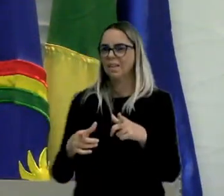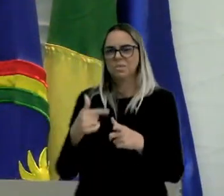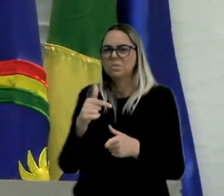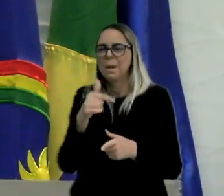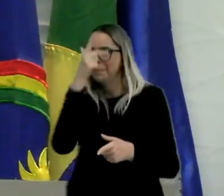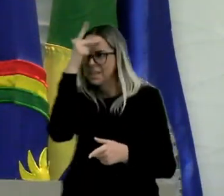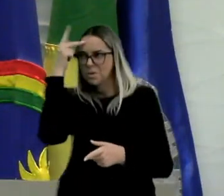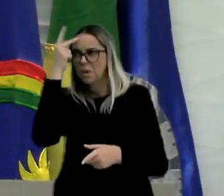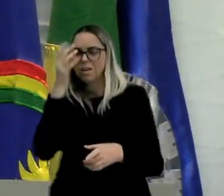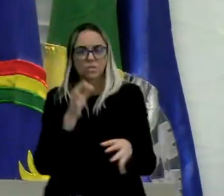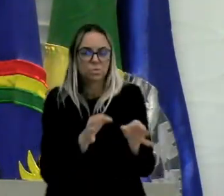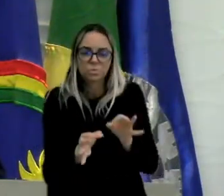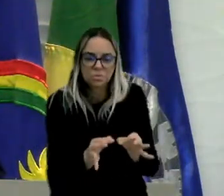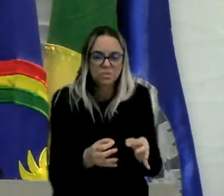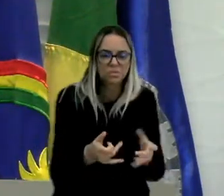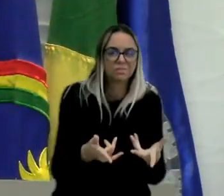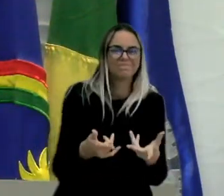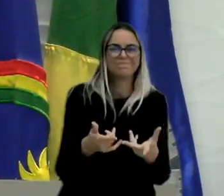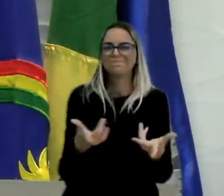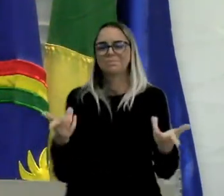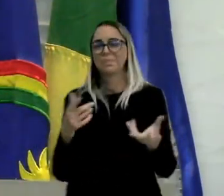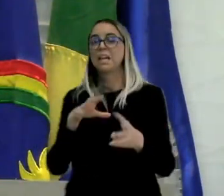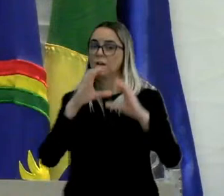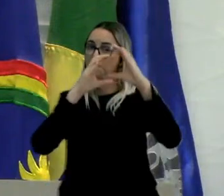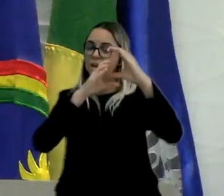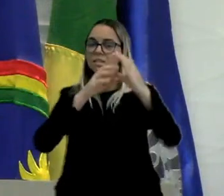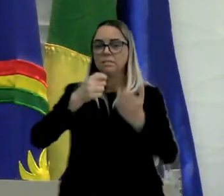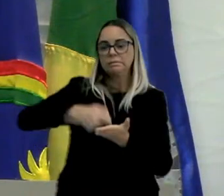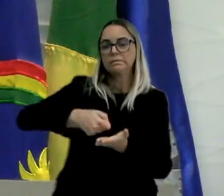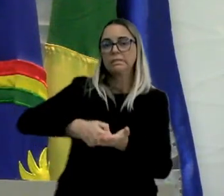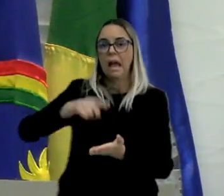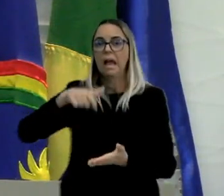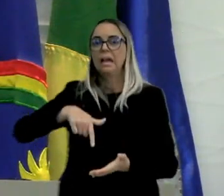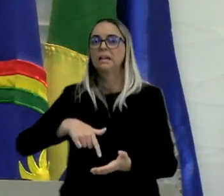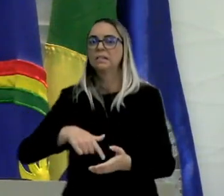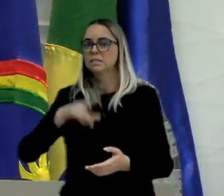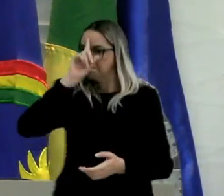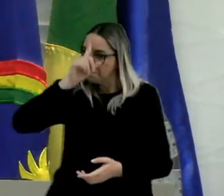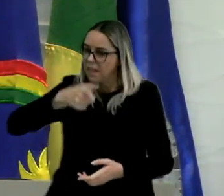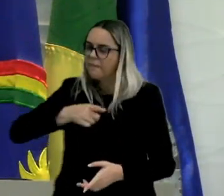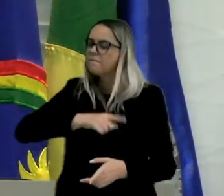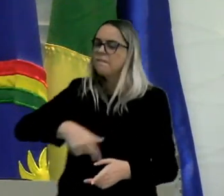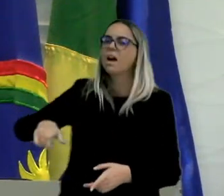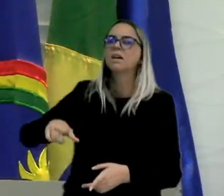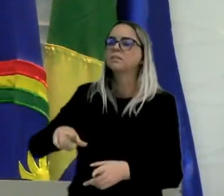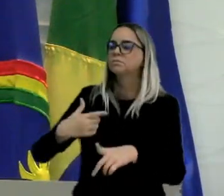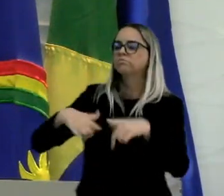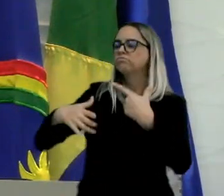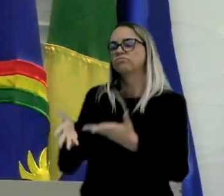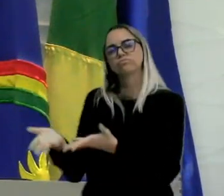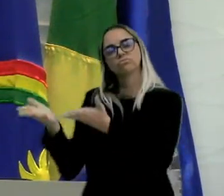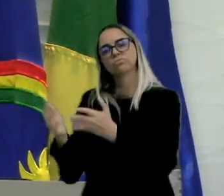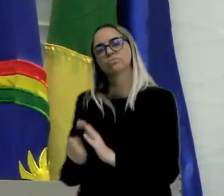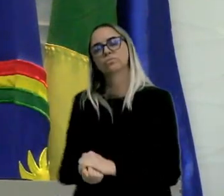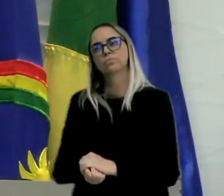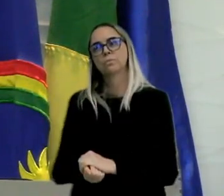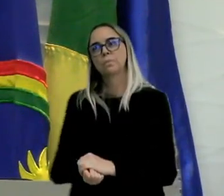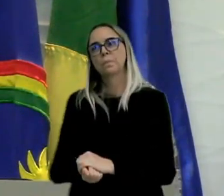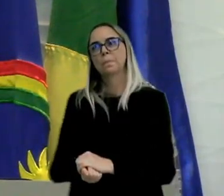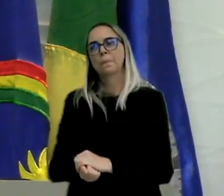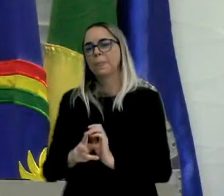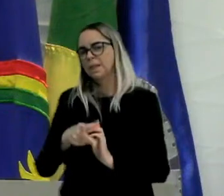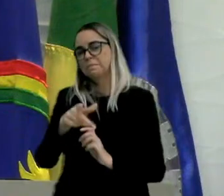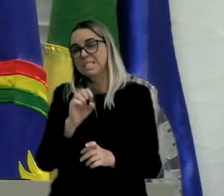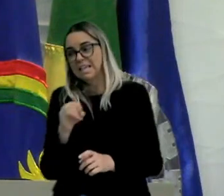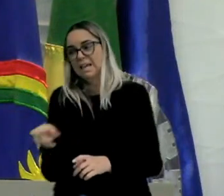conserto e a Cesa tem por obrigação de mandar funcionário para acompanhar o abastecimento da água toda vez que tiver